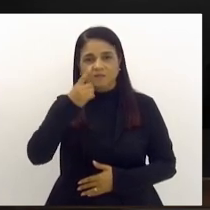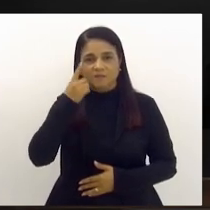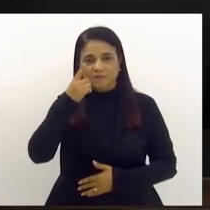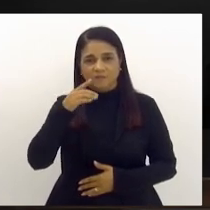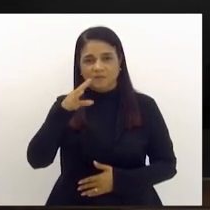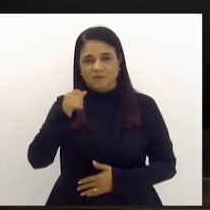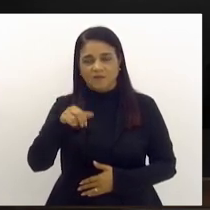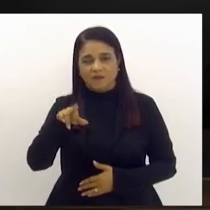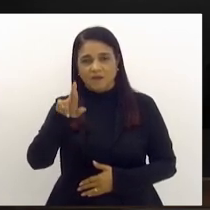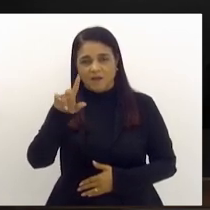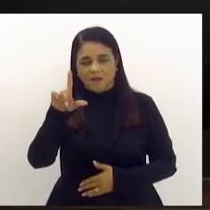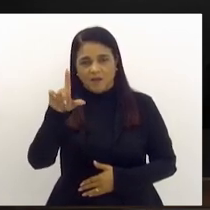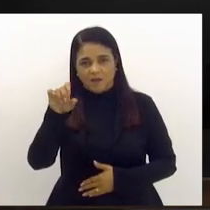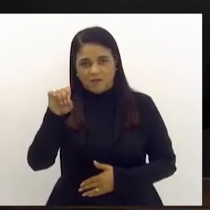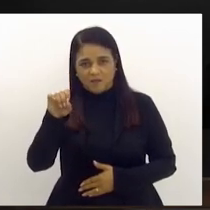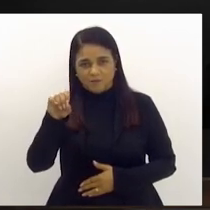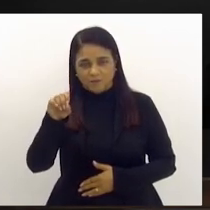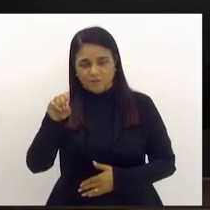Deputado Carlinhos BNH.